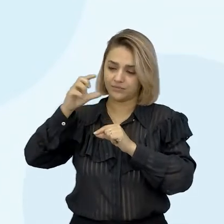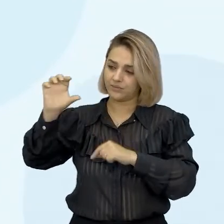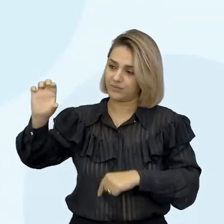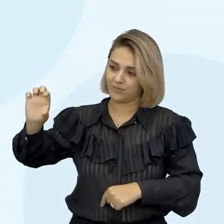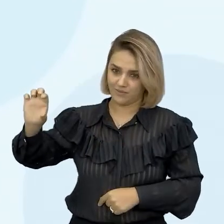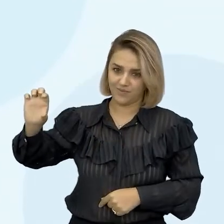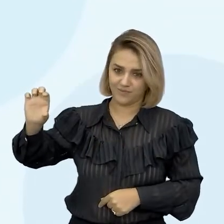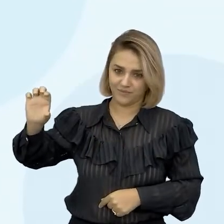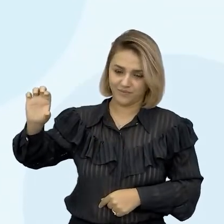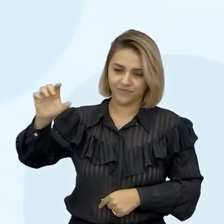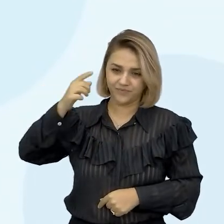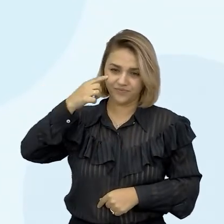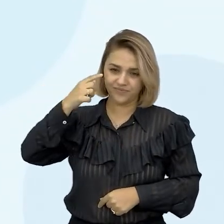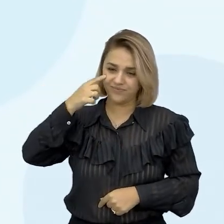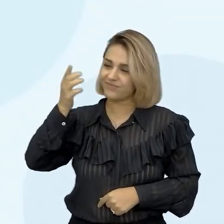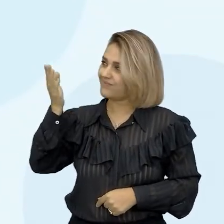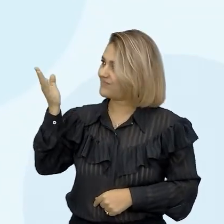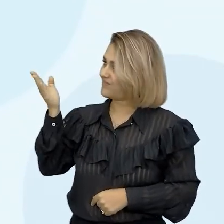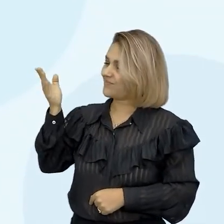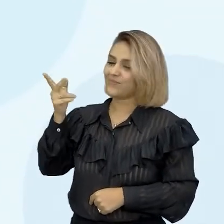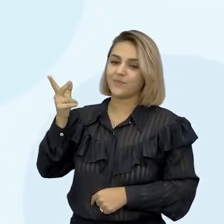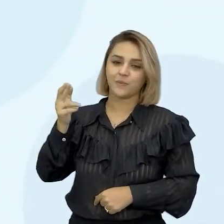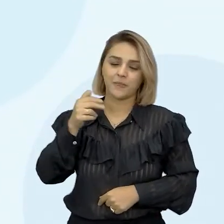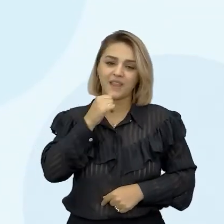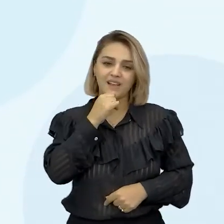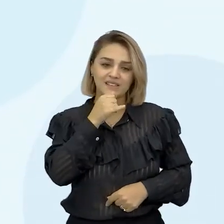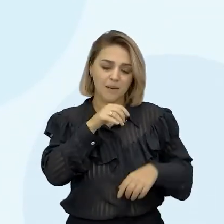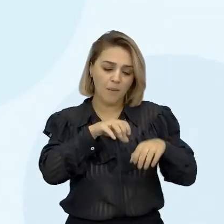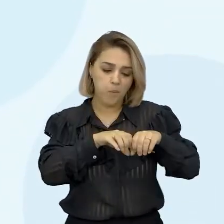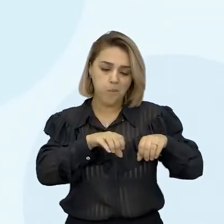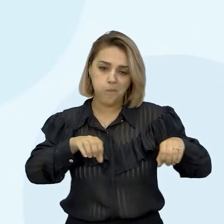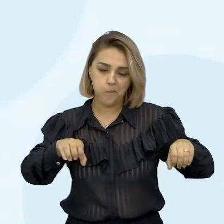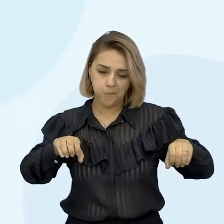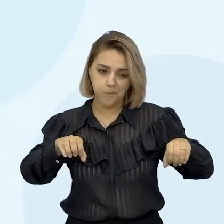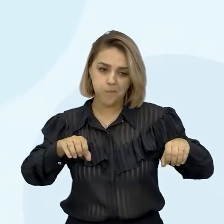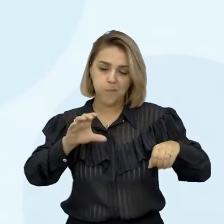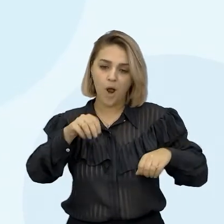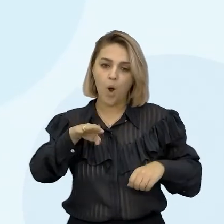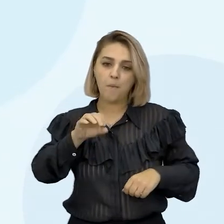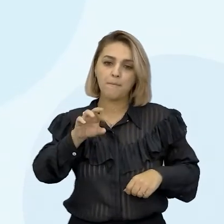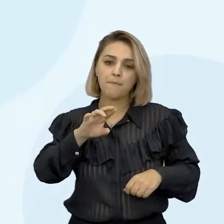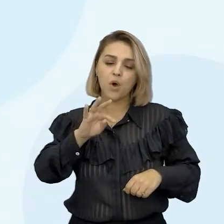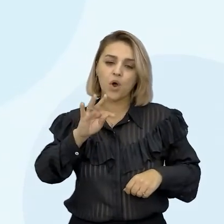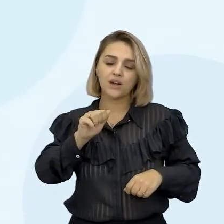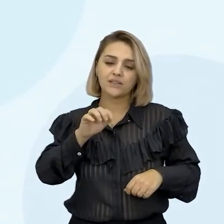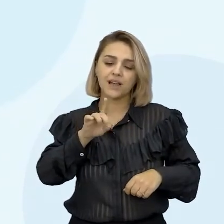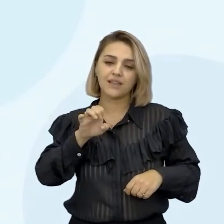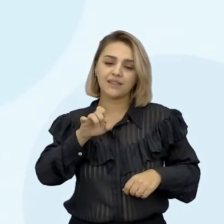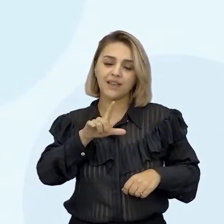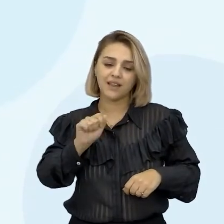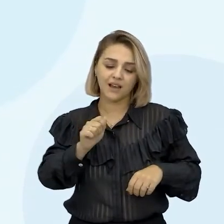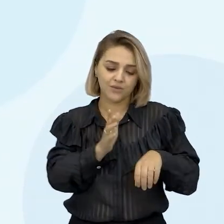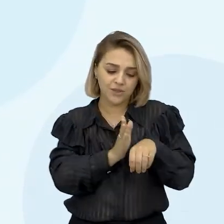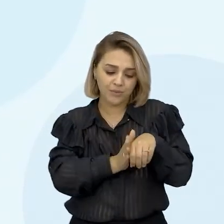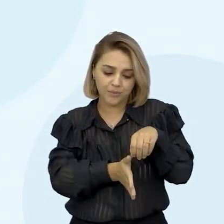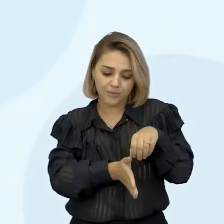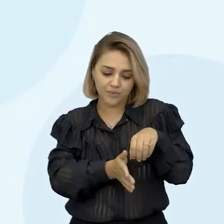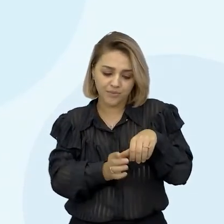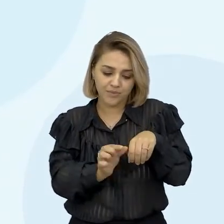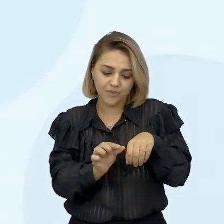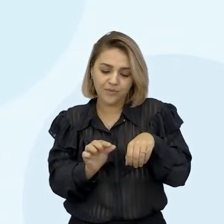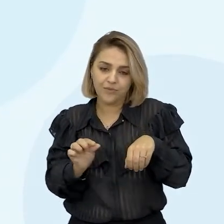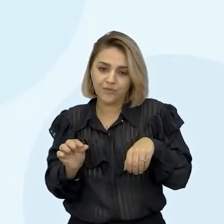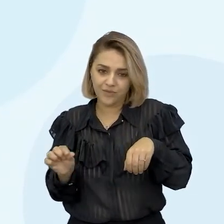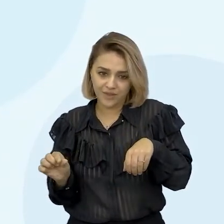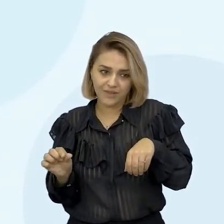lâmina Sabe aquela da Mortadela que você pega a mortadela ela tem a língua barra e você corta uma fatia é isso daí se você cortar uma fatia